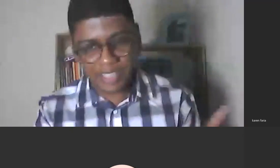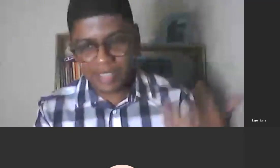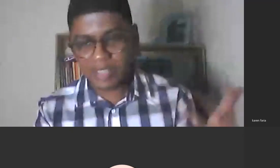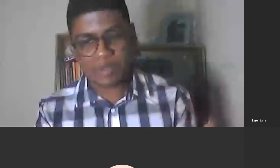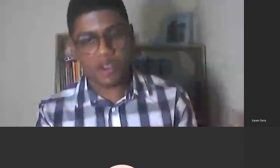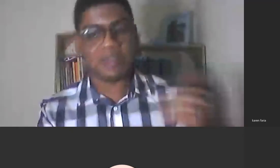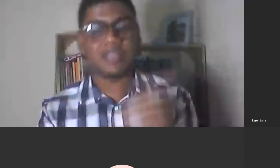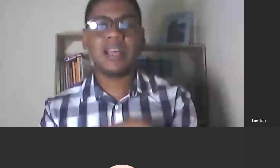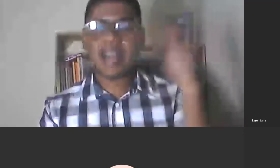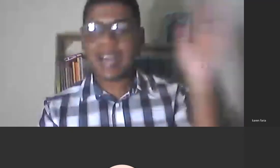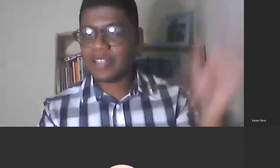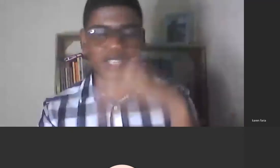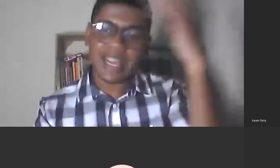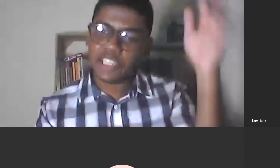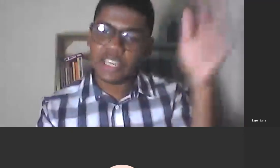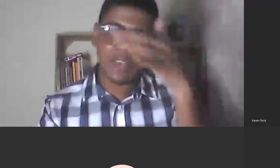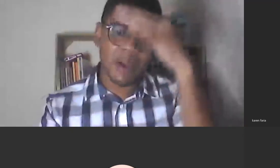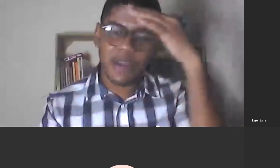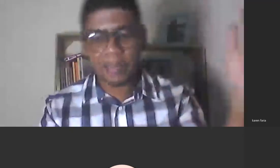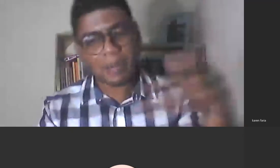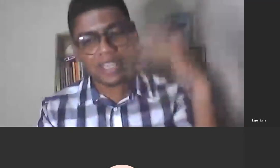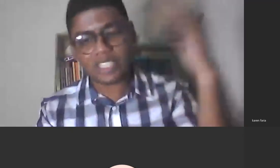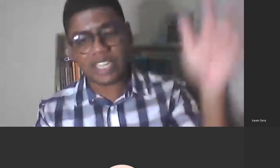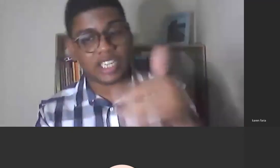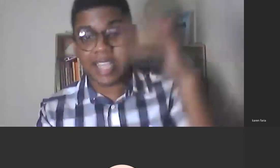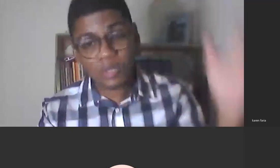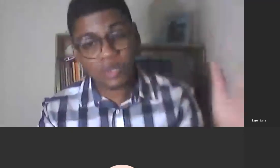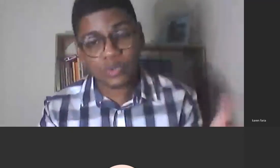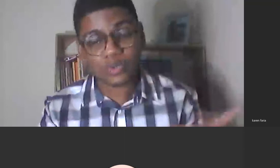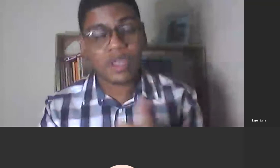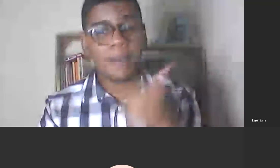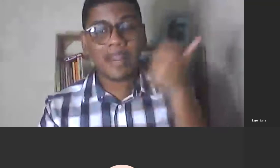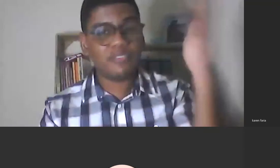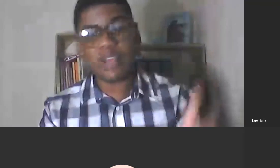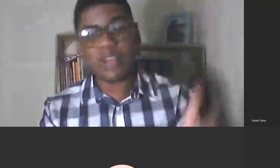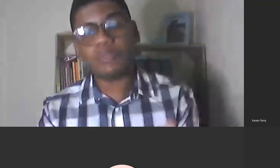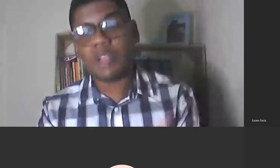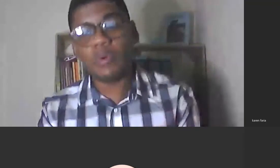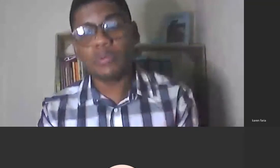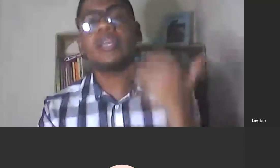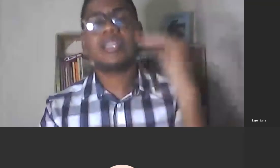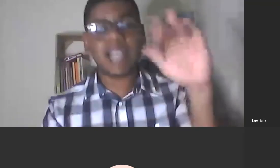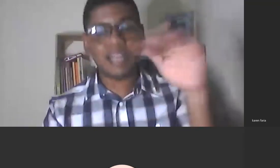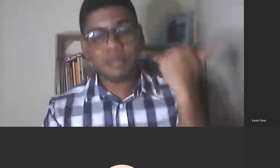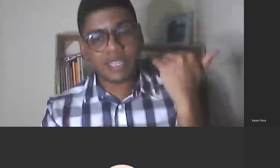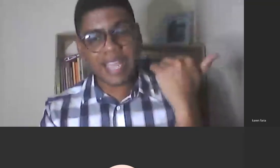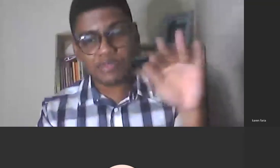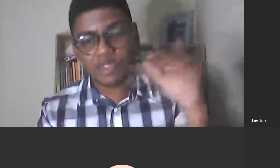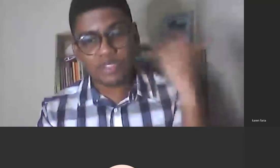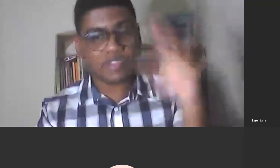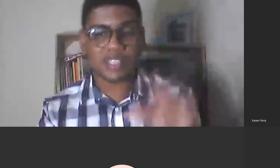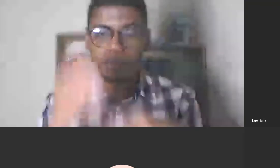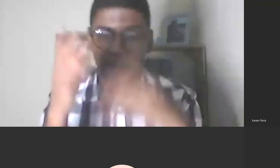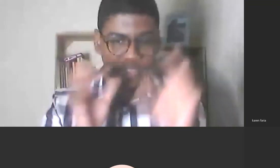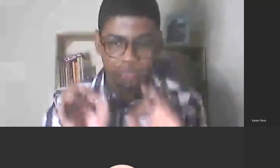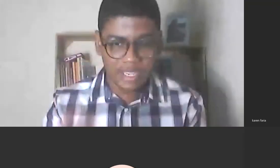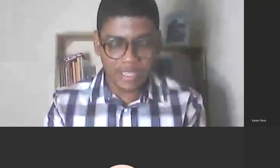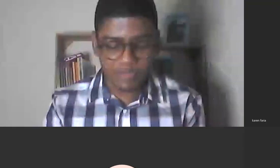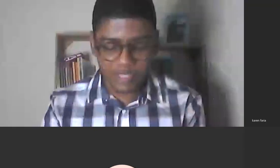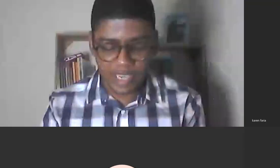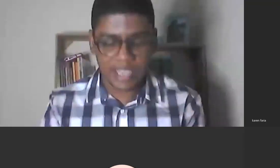também quiserem fazer da mesma forma, sei lá, tirei uma horinha para praticar, tirei 10 minutos para revisar o conteúdo. Quiserem me mandar os vídeos que vocês